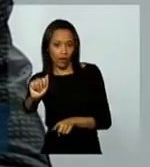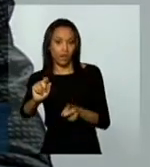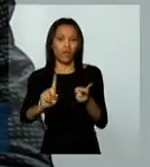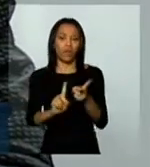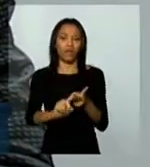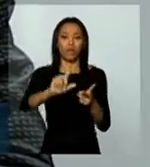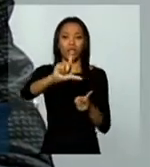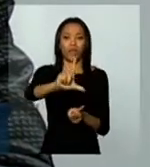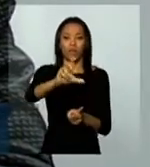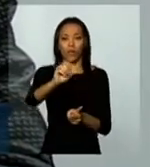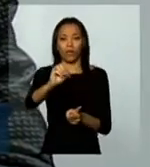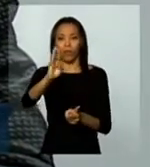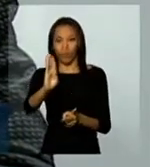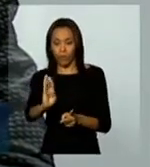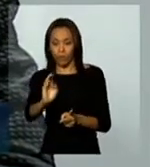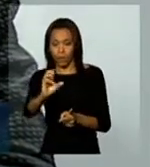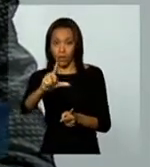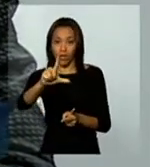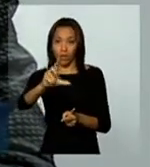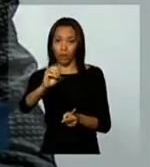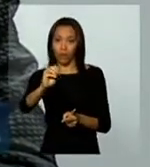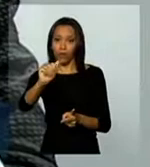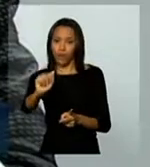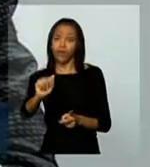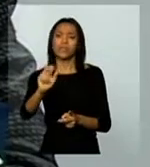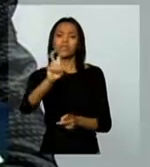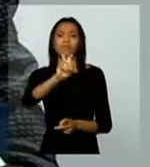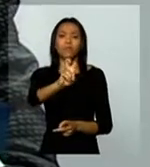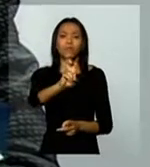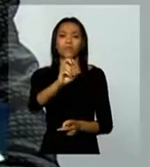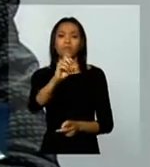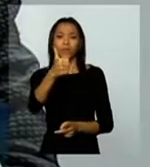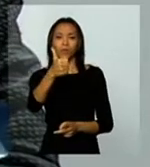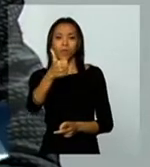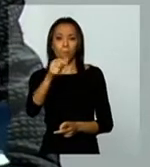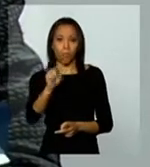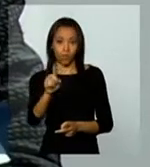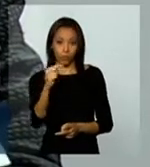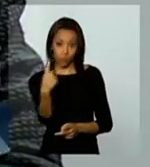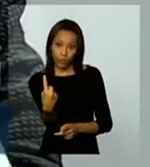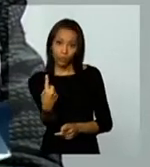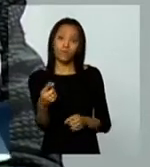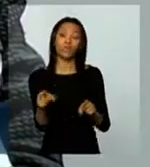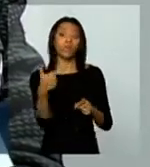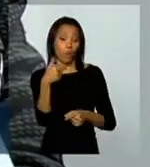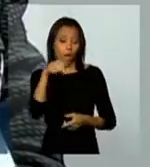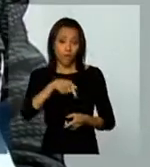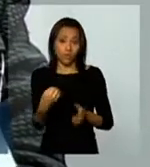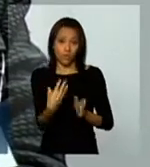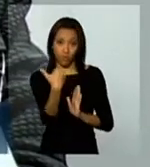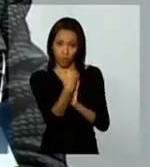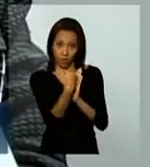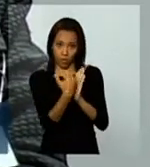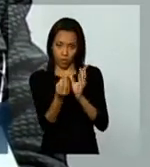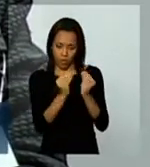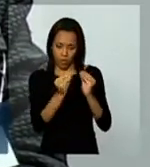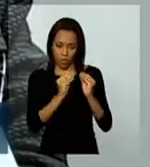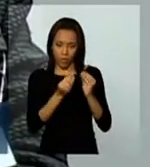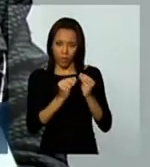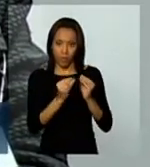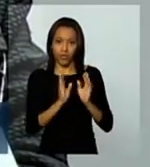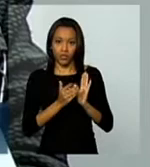previam 58,1 e com essa reprogramação que está estabelecida aqui, vai